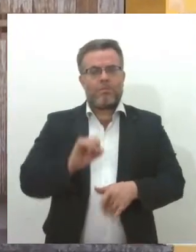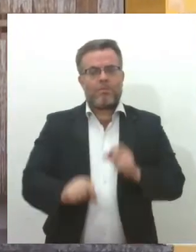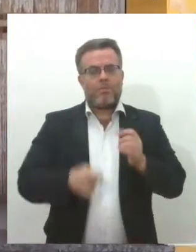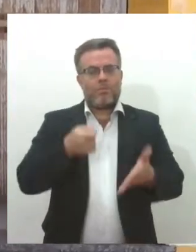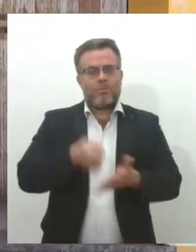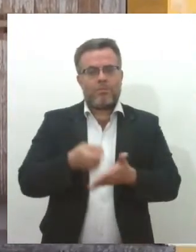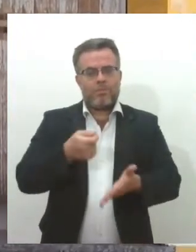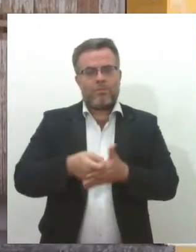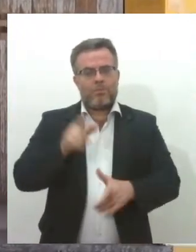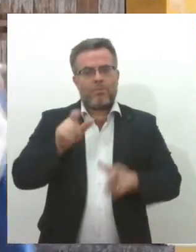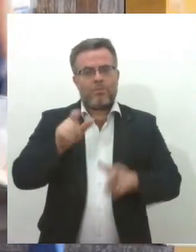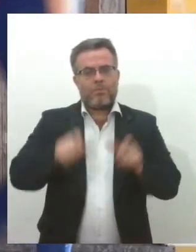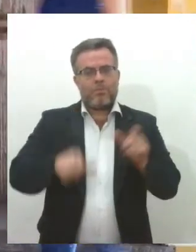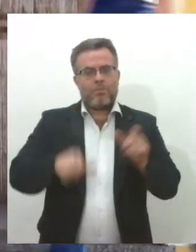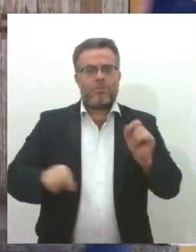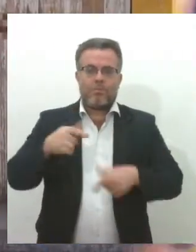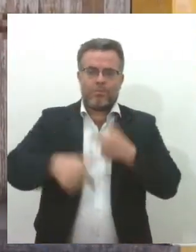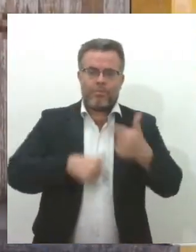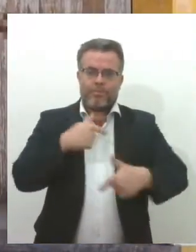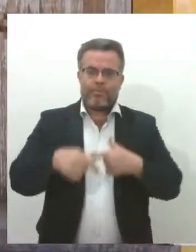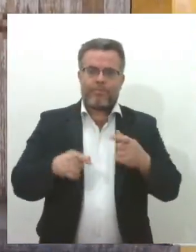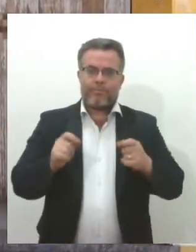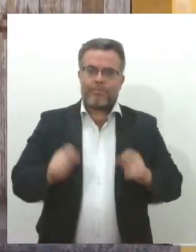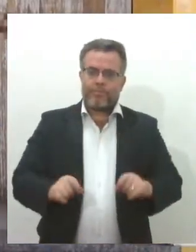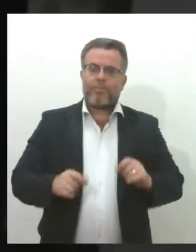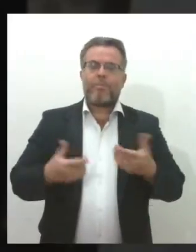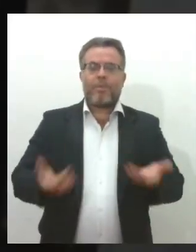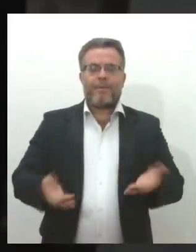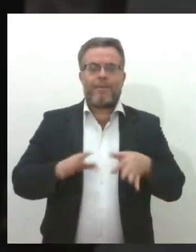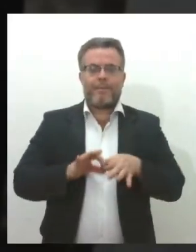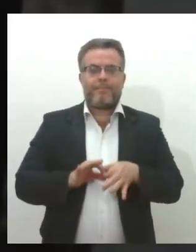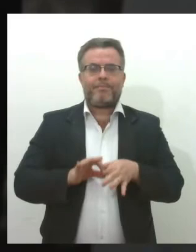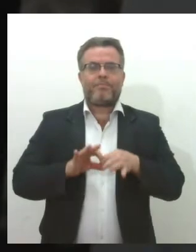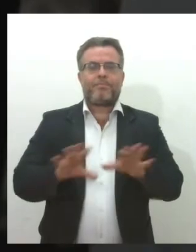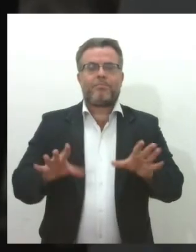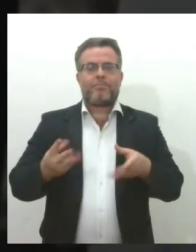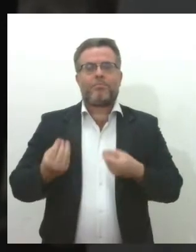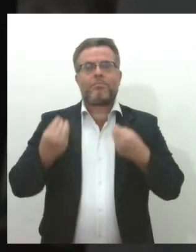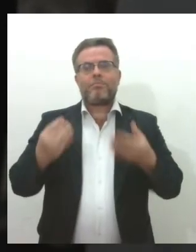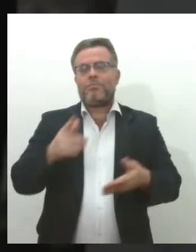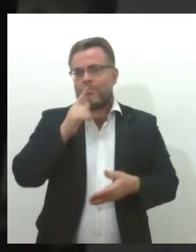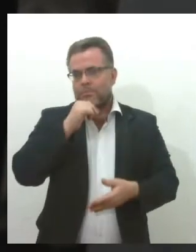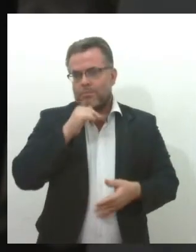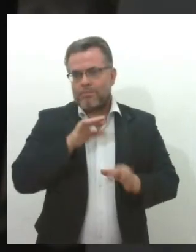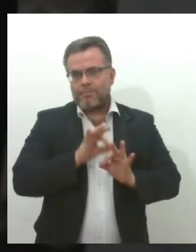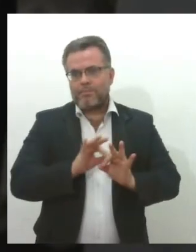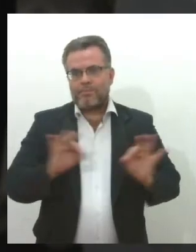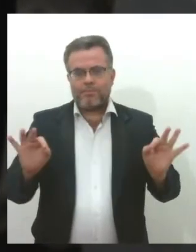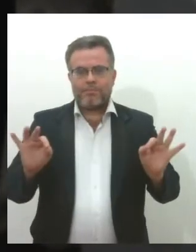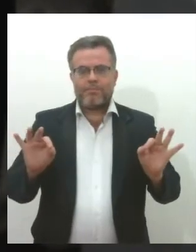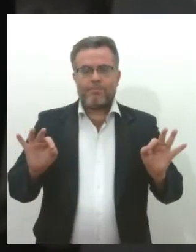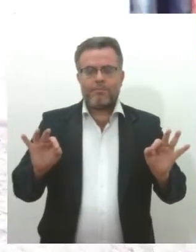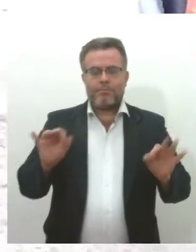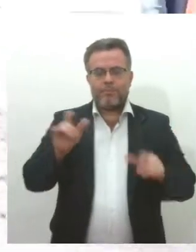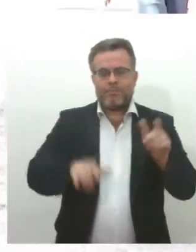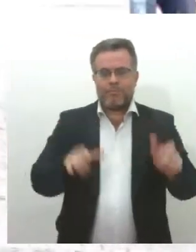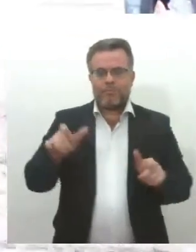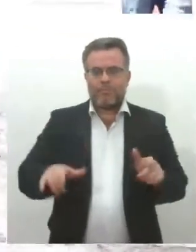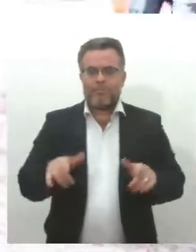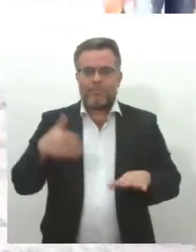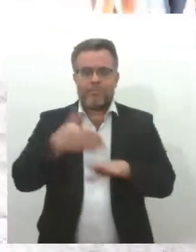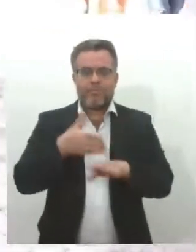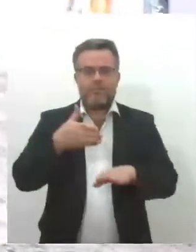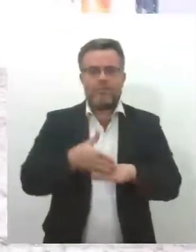com grande fluxo de pessoas a disponibilizar em água potável e filtrada para os usuários